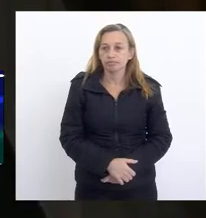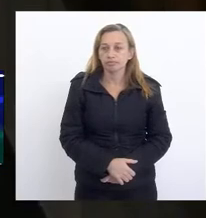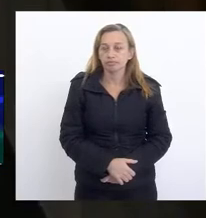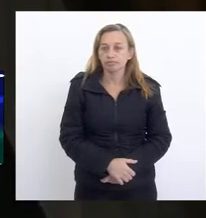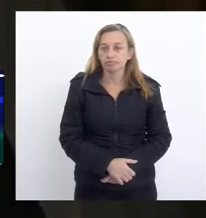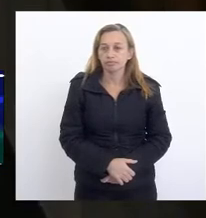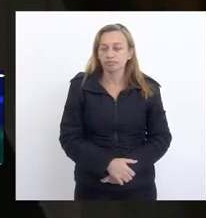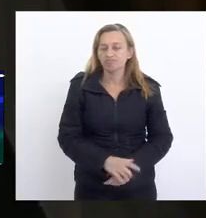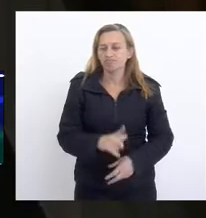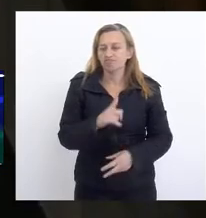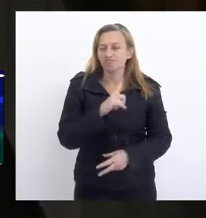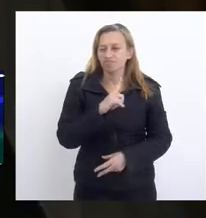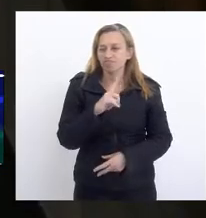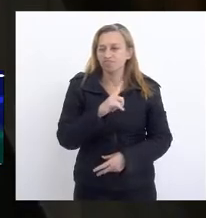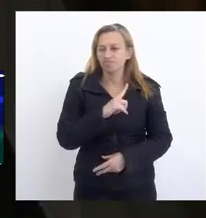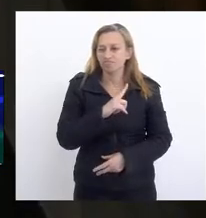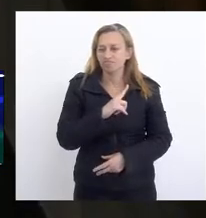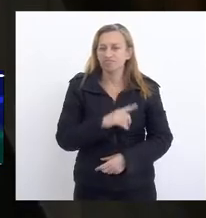uma aglomeração